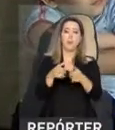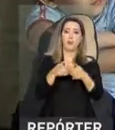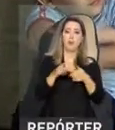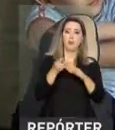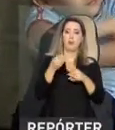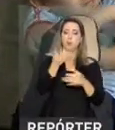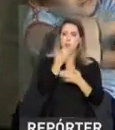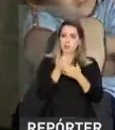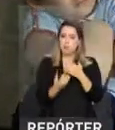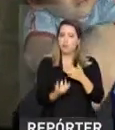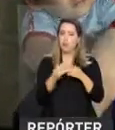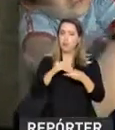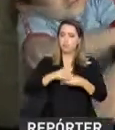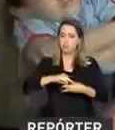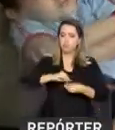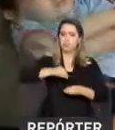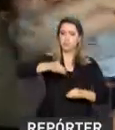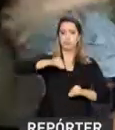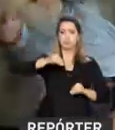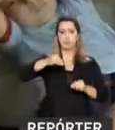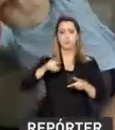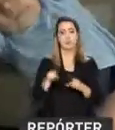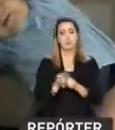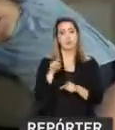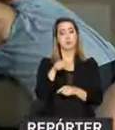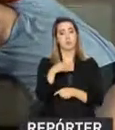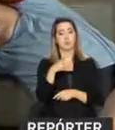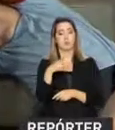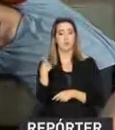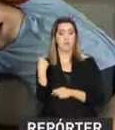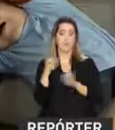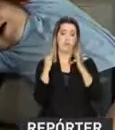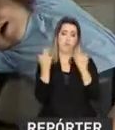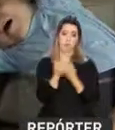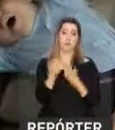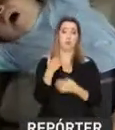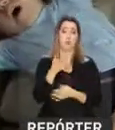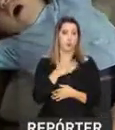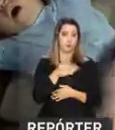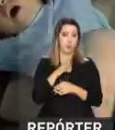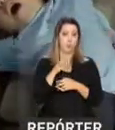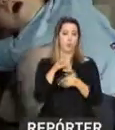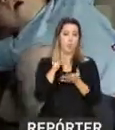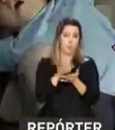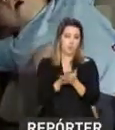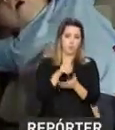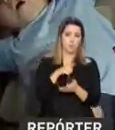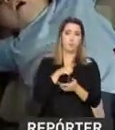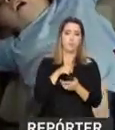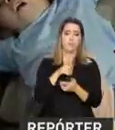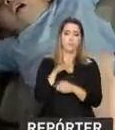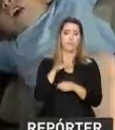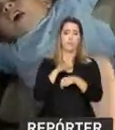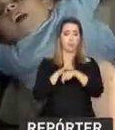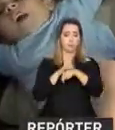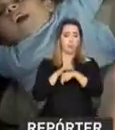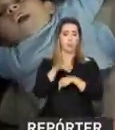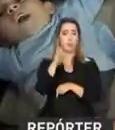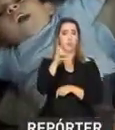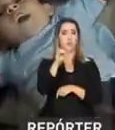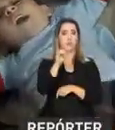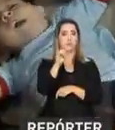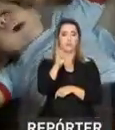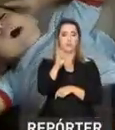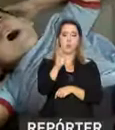cordão umbilical, e como na família do meu esposo tem a questão genética, né, da diabetes, então a